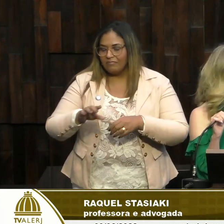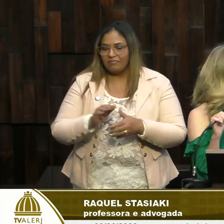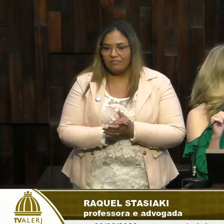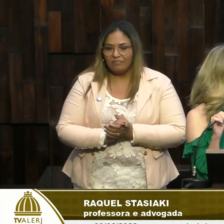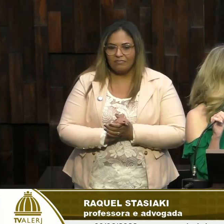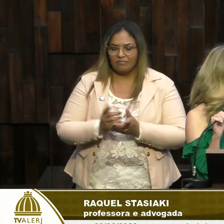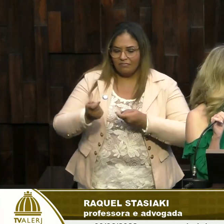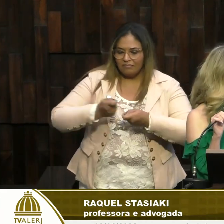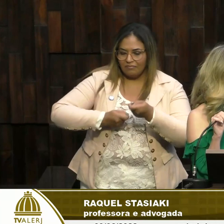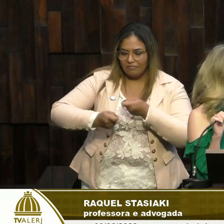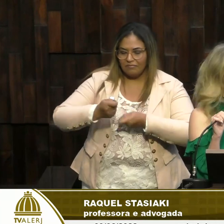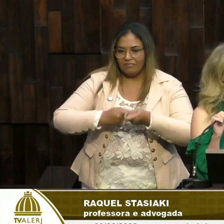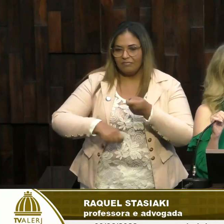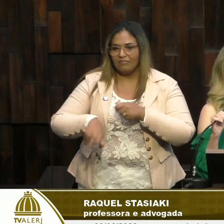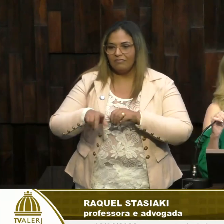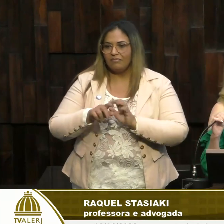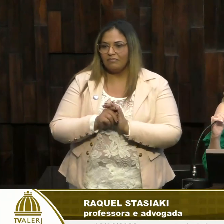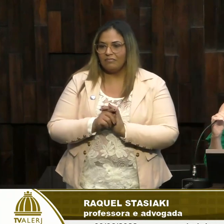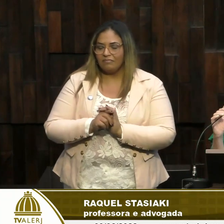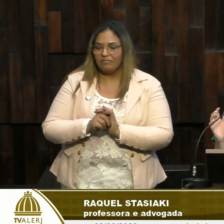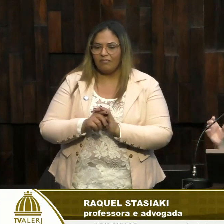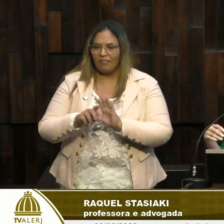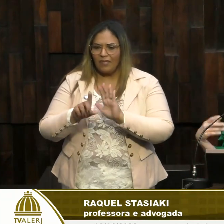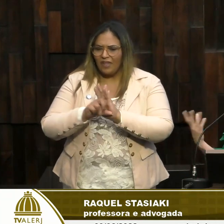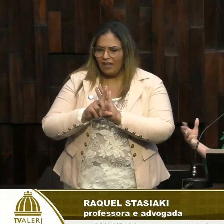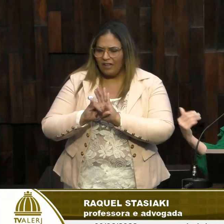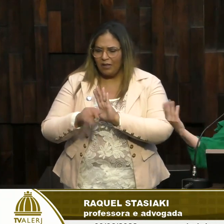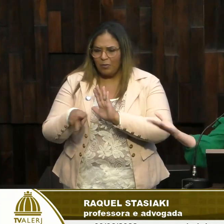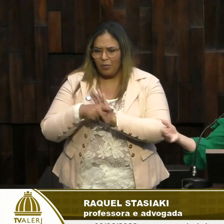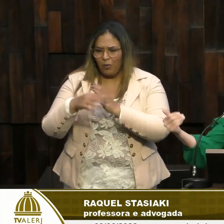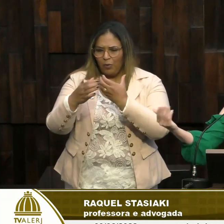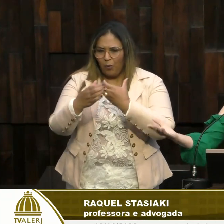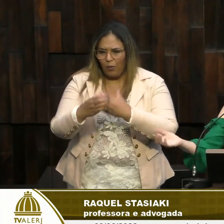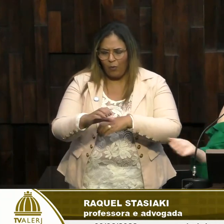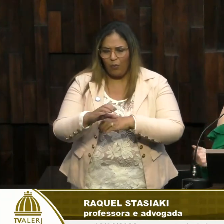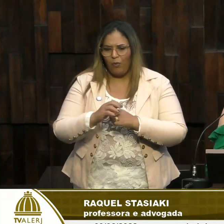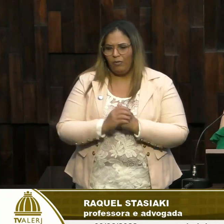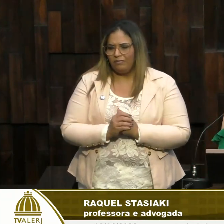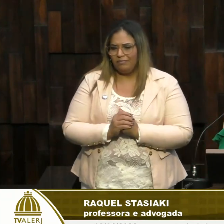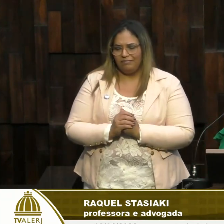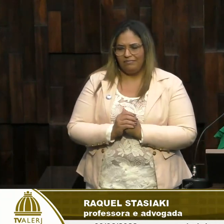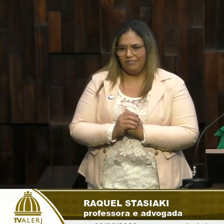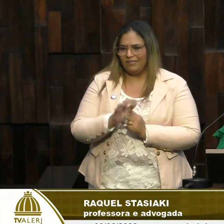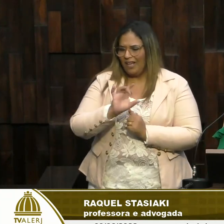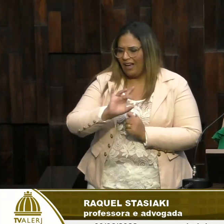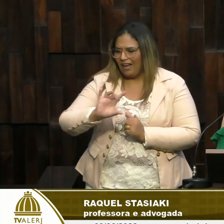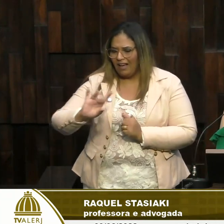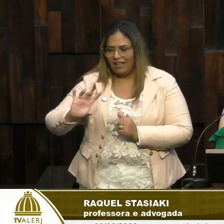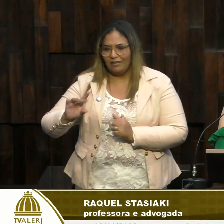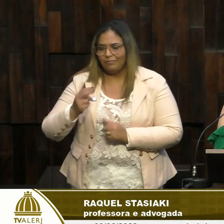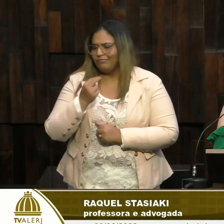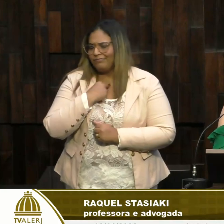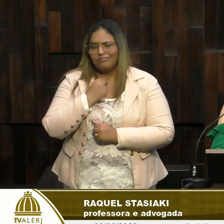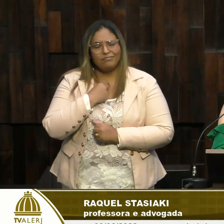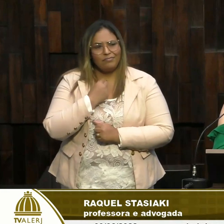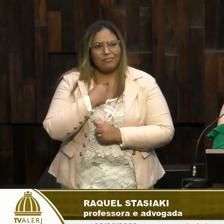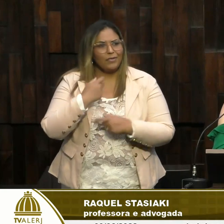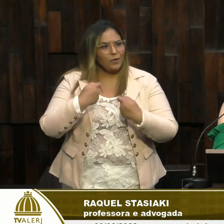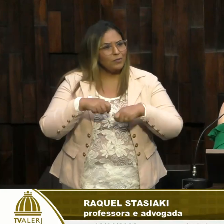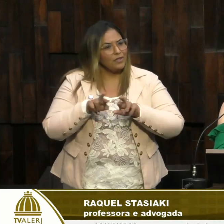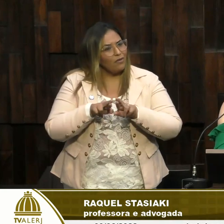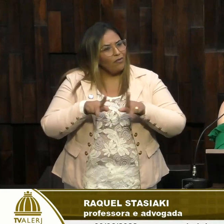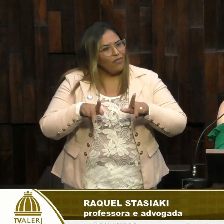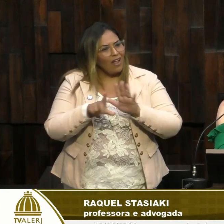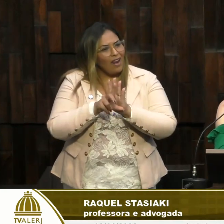é a lei do concurso. Cada edital define a lei daquele concurso. Não pode ser assim. A gente tem que ter